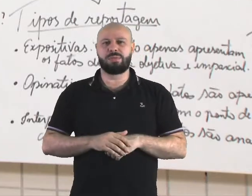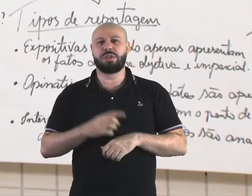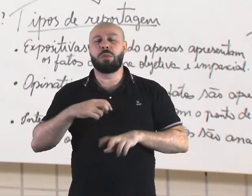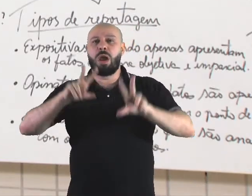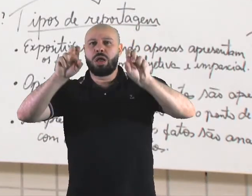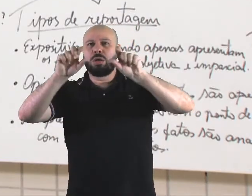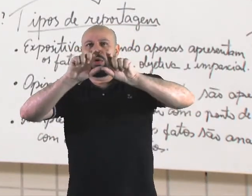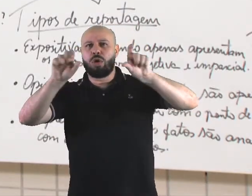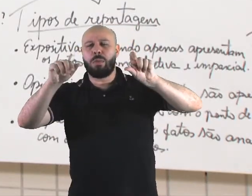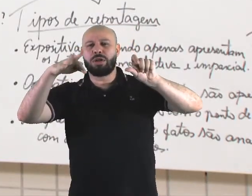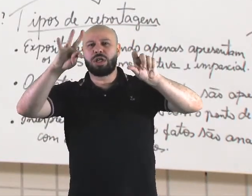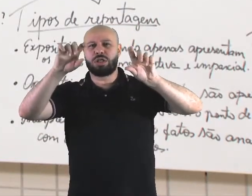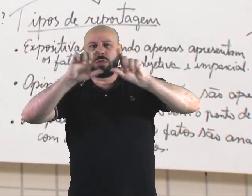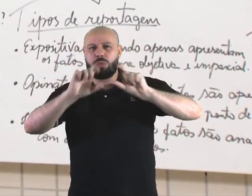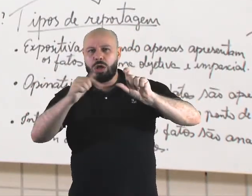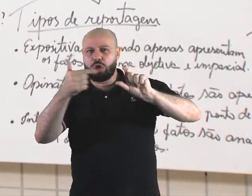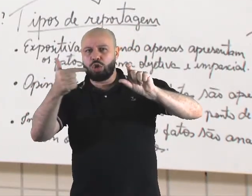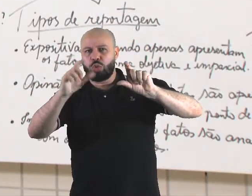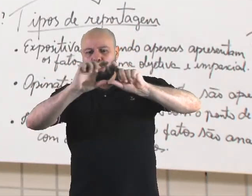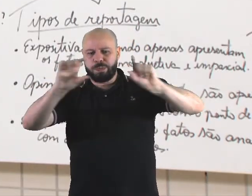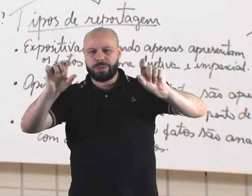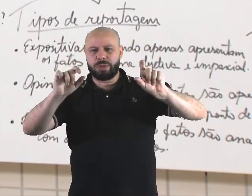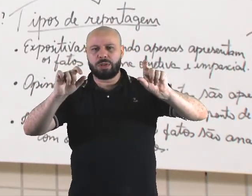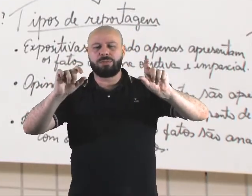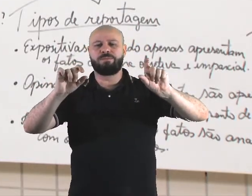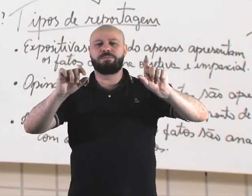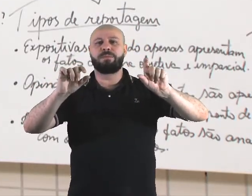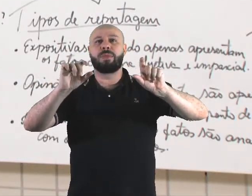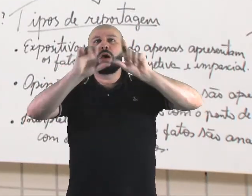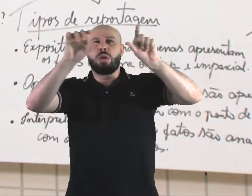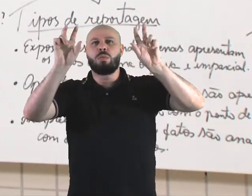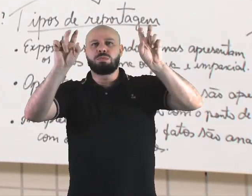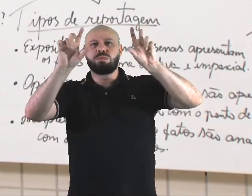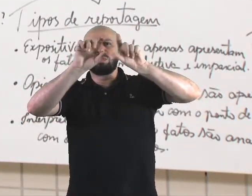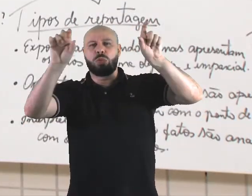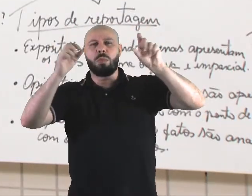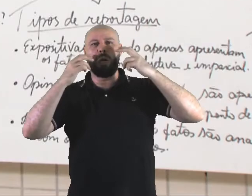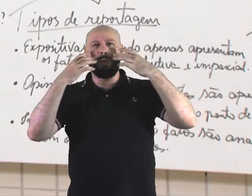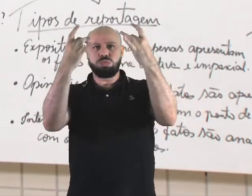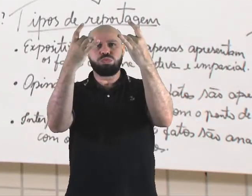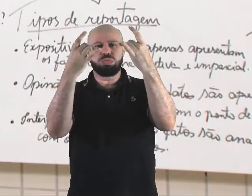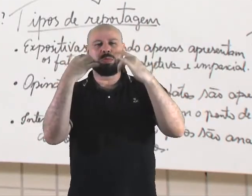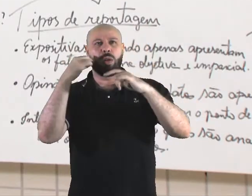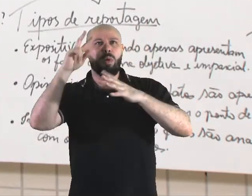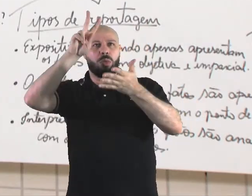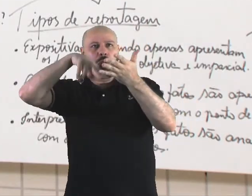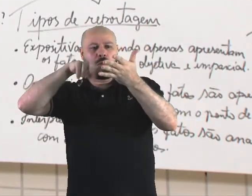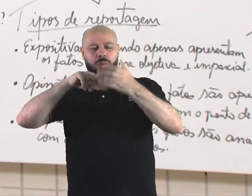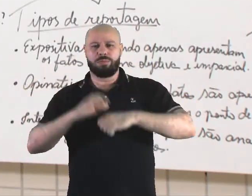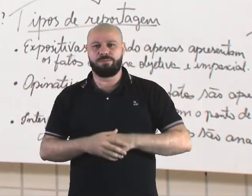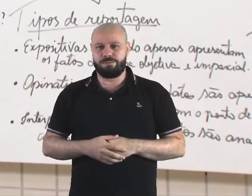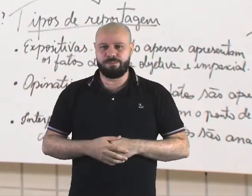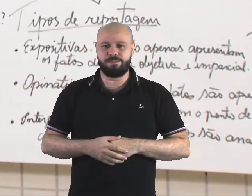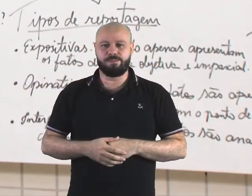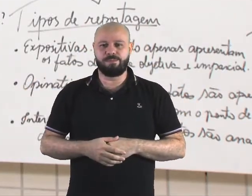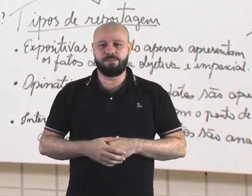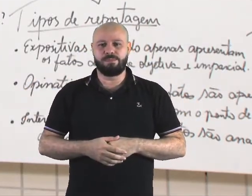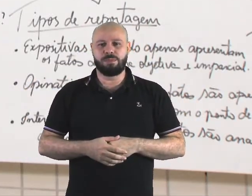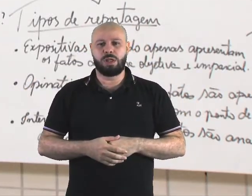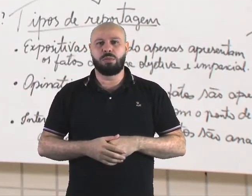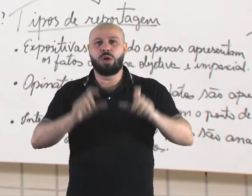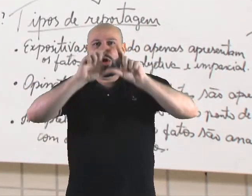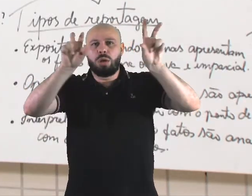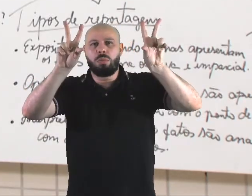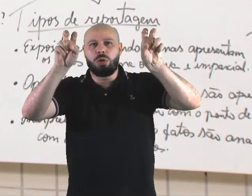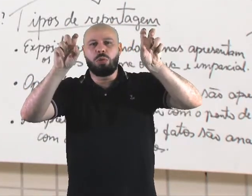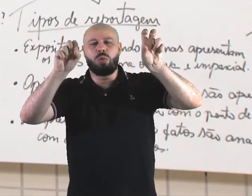ou manchete, eu tenho um subtítulo. O título é aquilo que vai me chamar a atenção para a leitura daquela reportagem. O título já